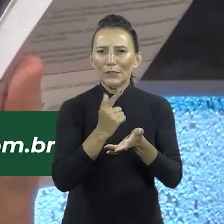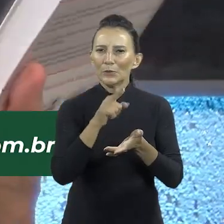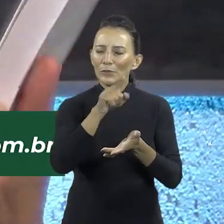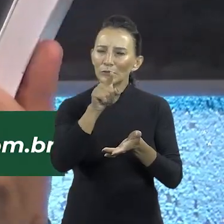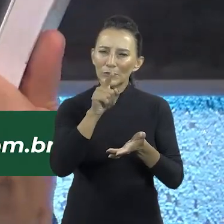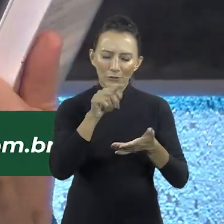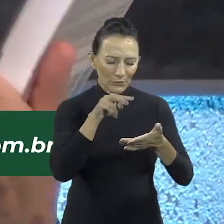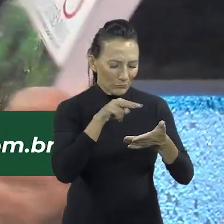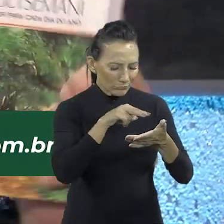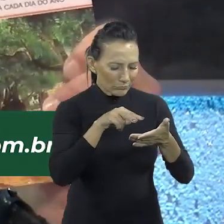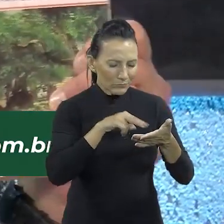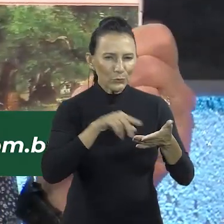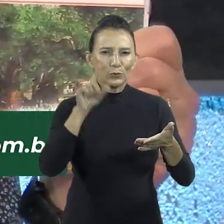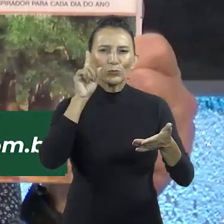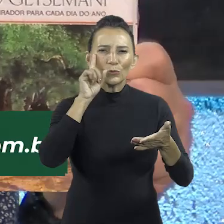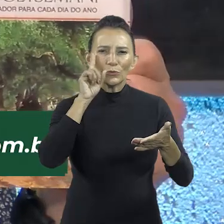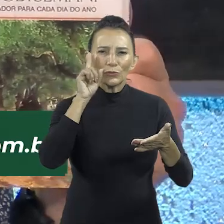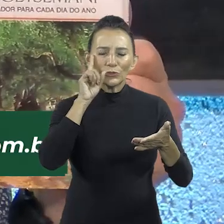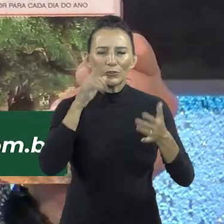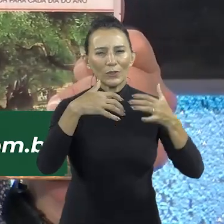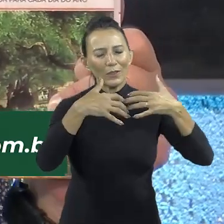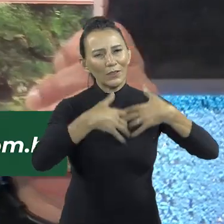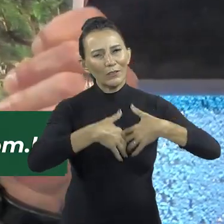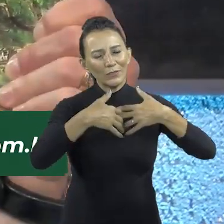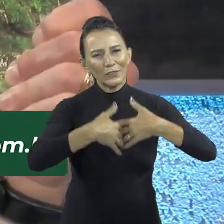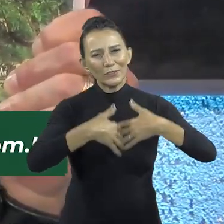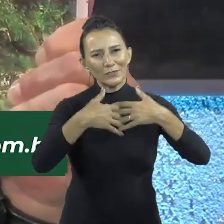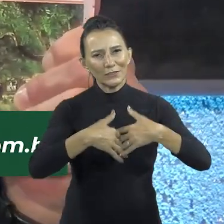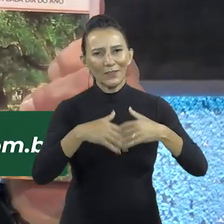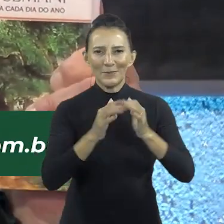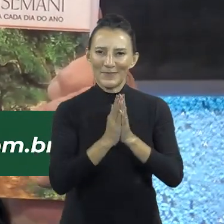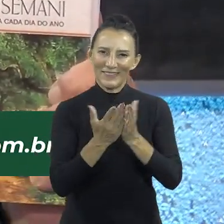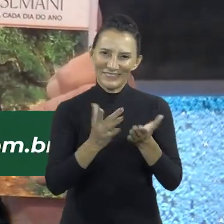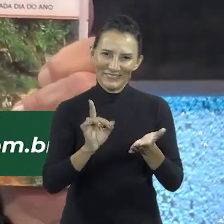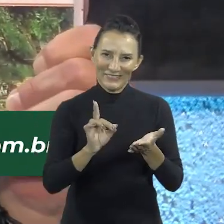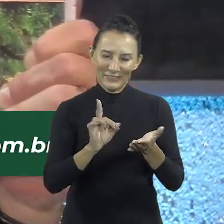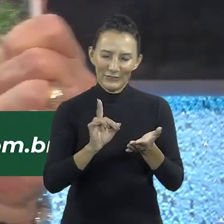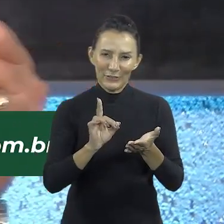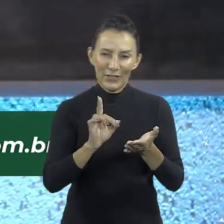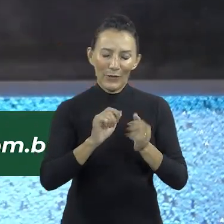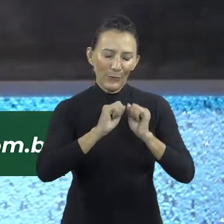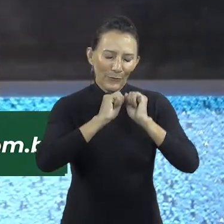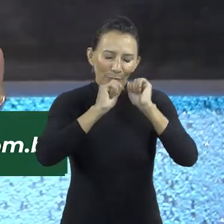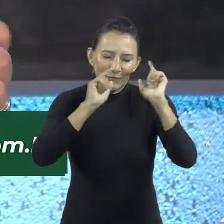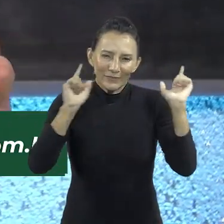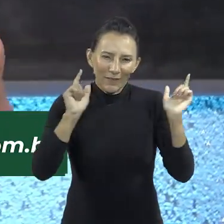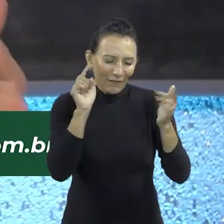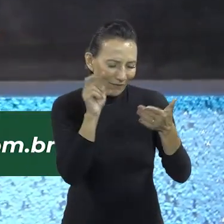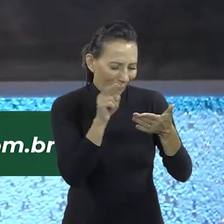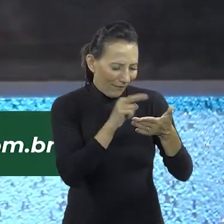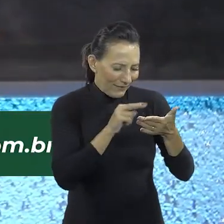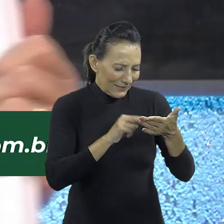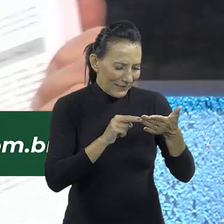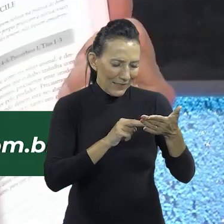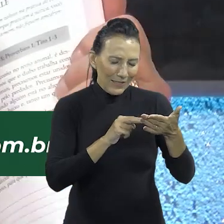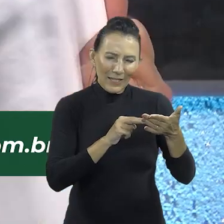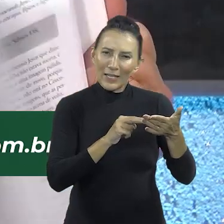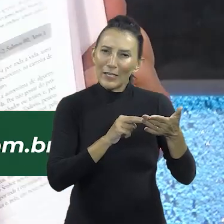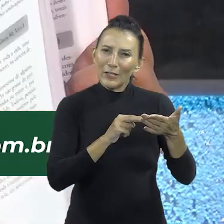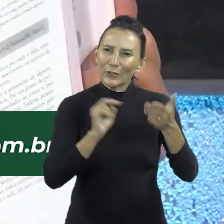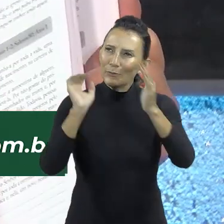você meditar na palavra de Deus, começar o dia com uma petição diante de Deus,